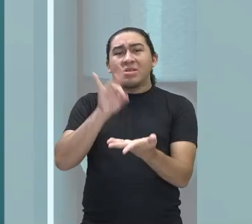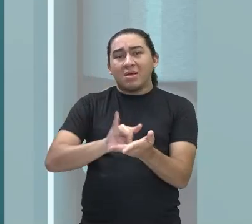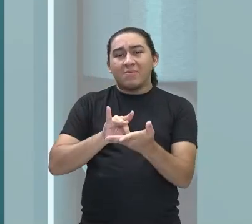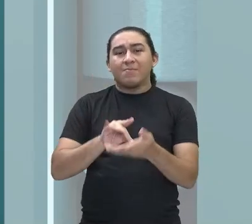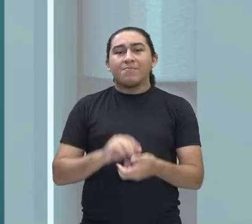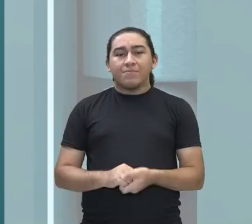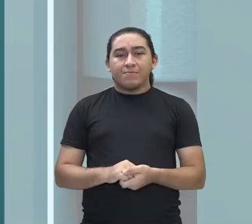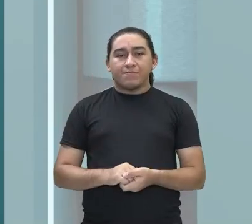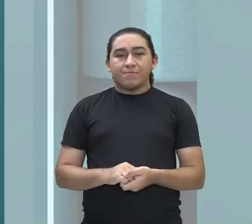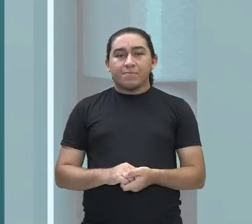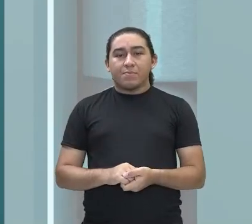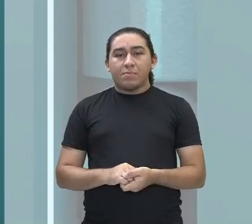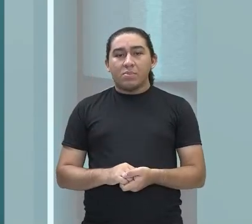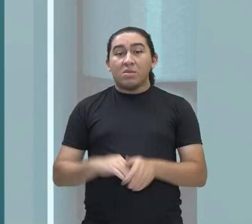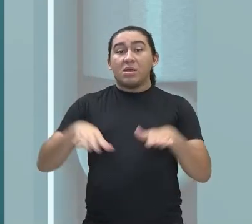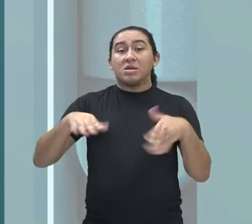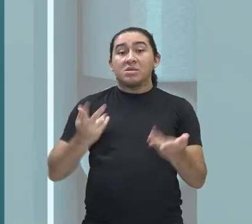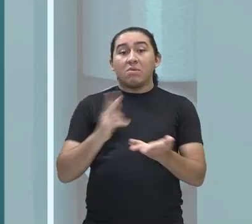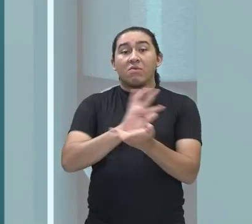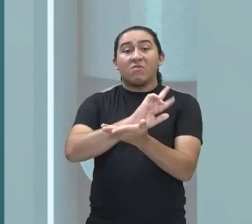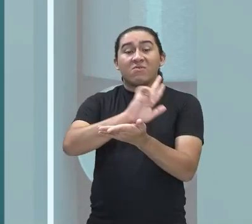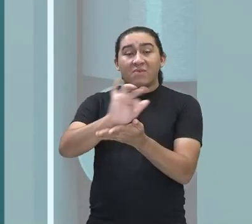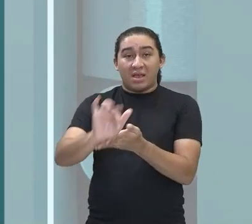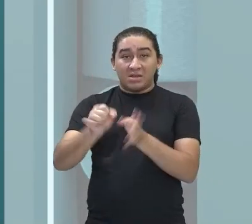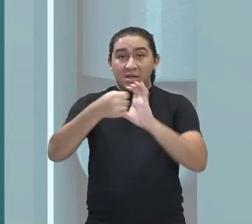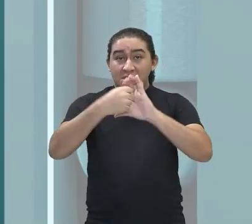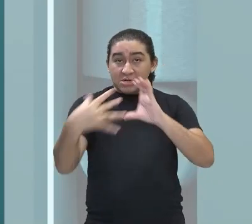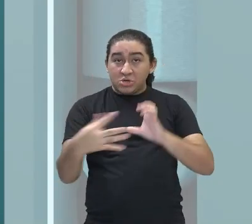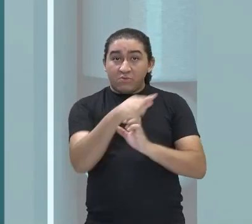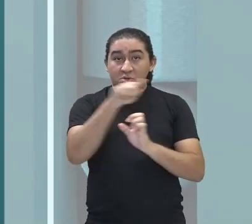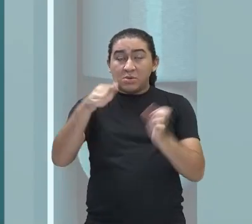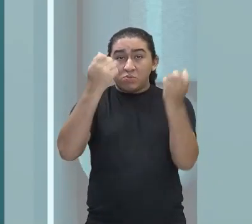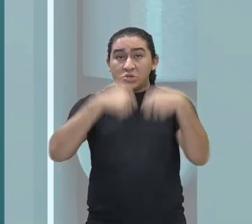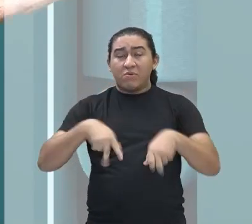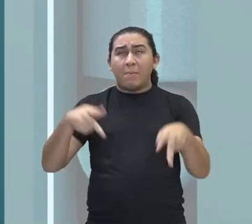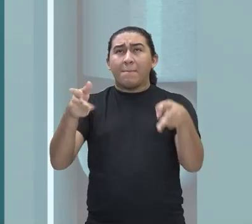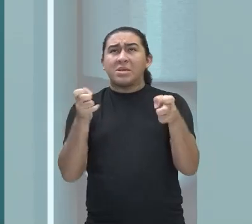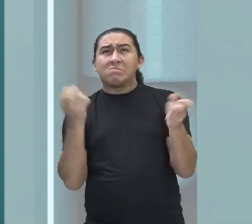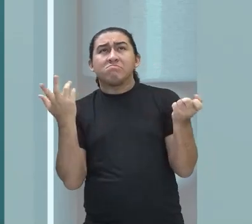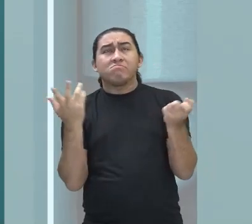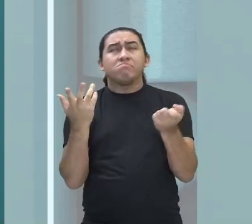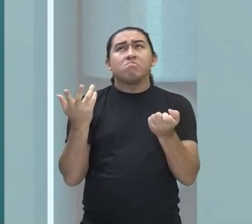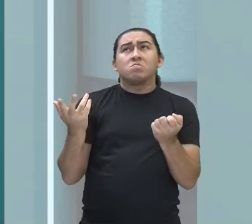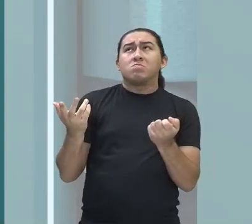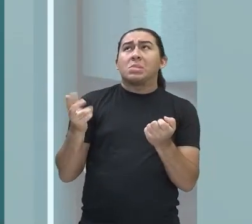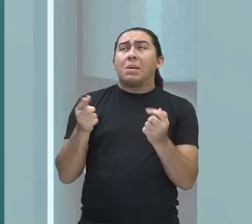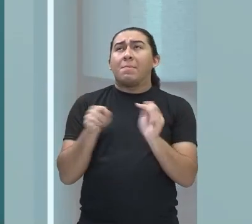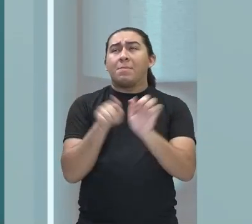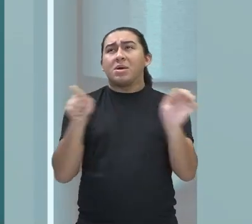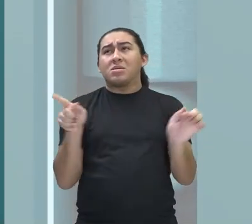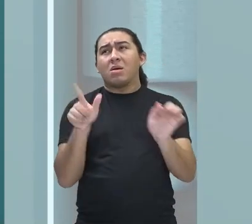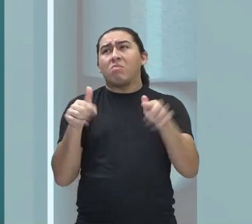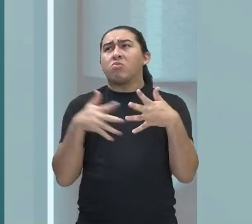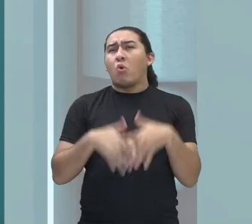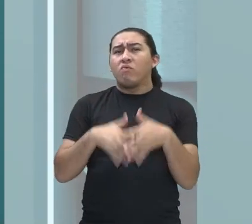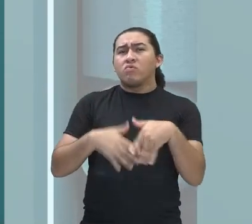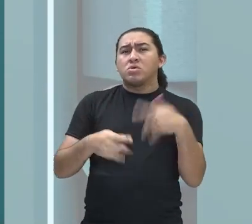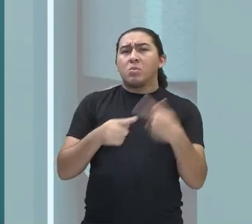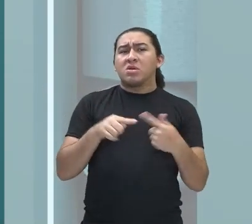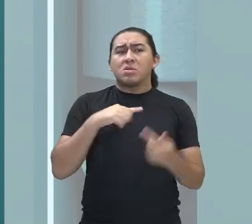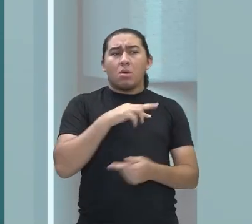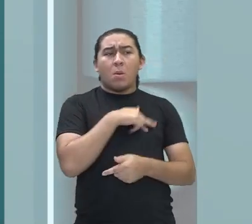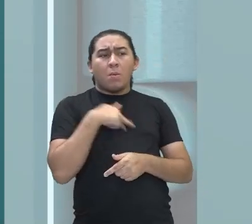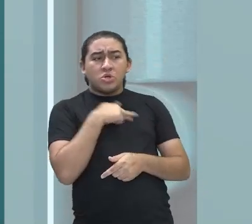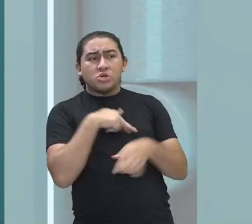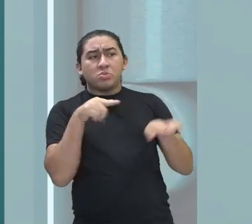Então, muitas características que vocês podem pensar, poxa, mas tem a ver com o romantismo, né?